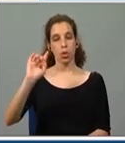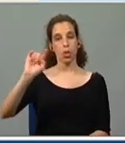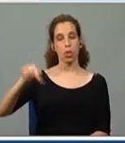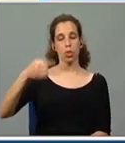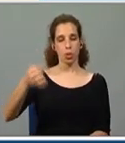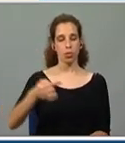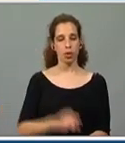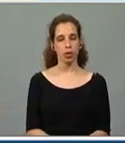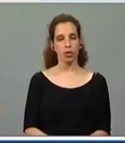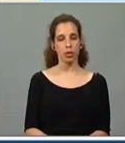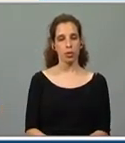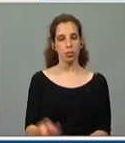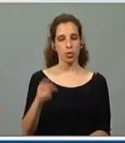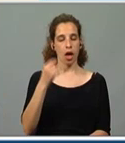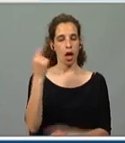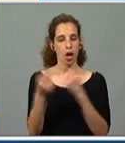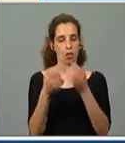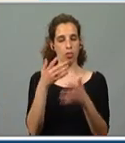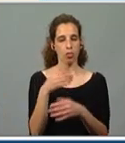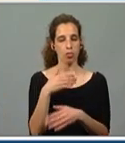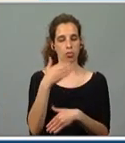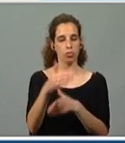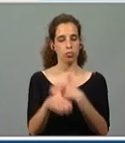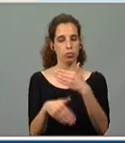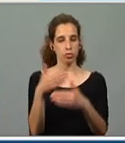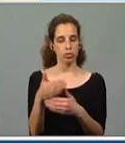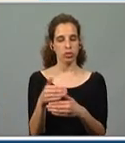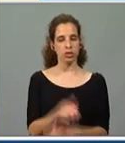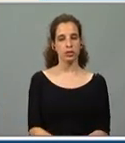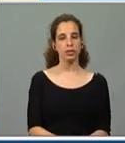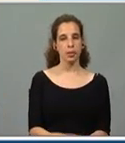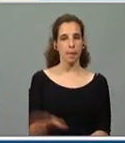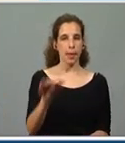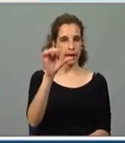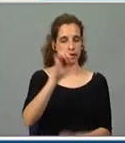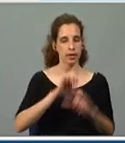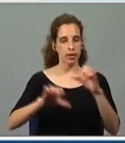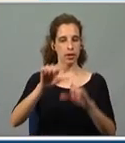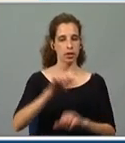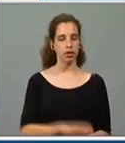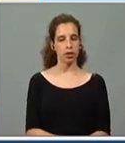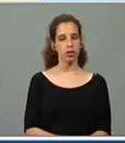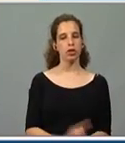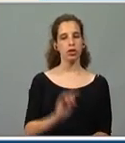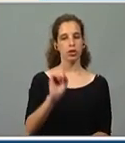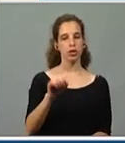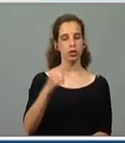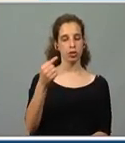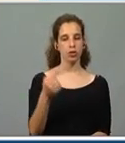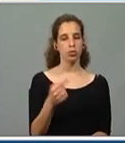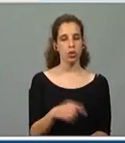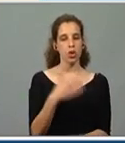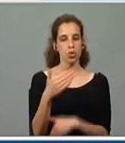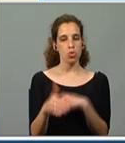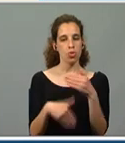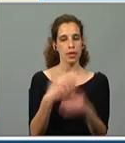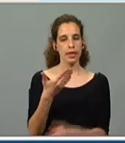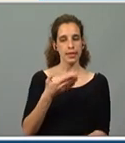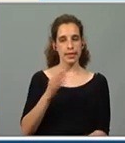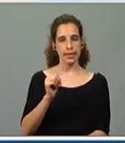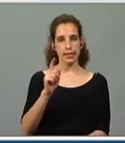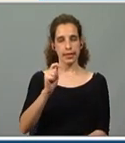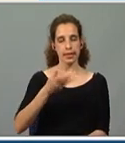vão ocorrer aqui alguns processos já com um caráter mais químico e depois vai ocorrer o processo de